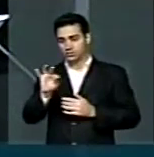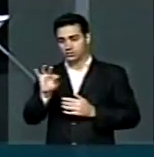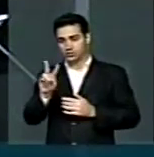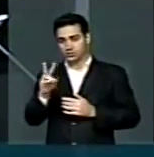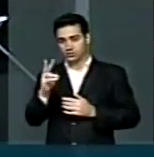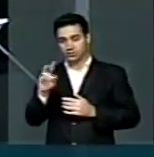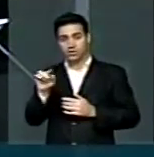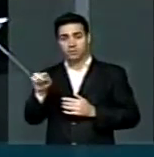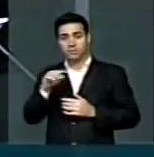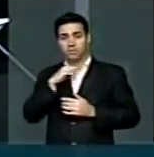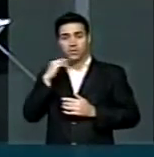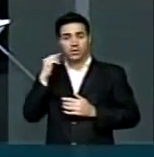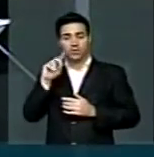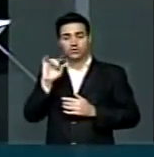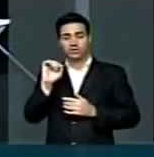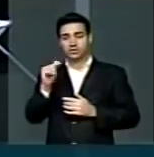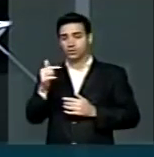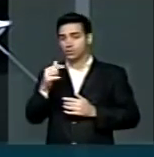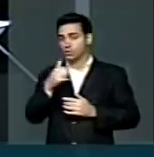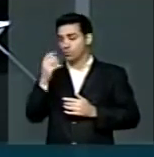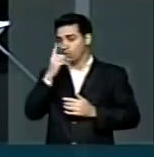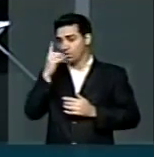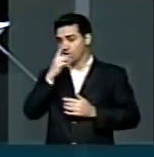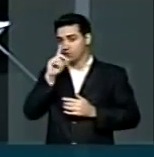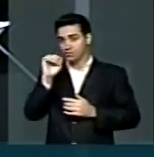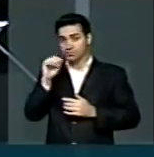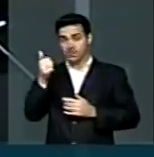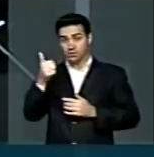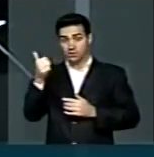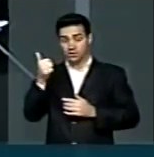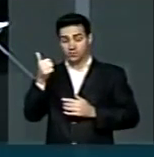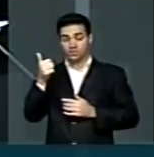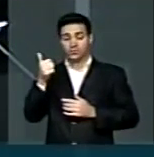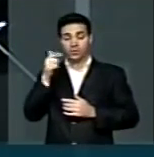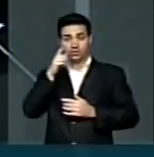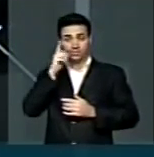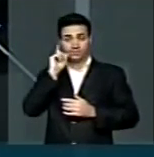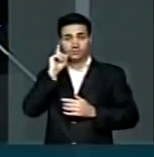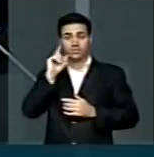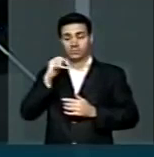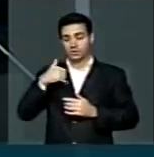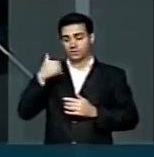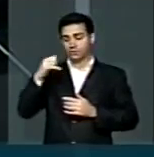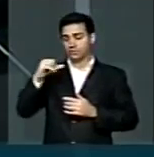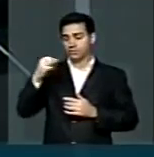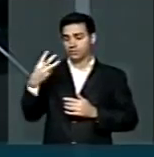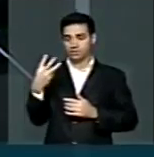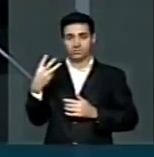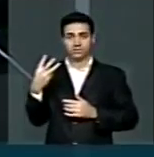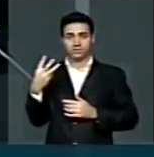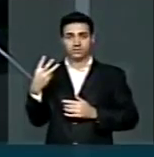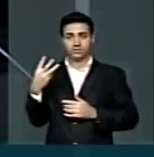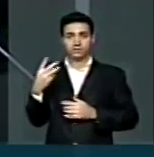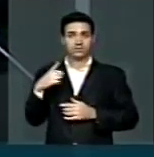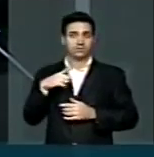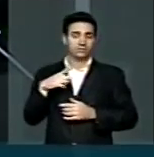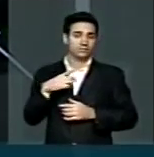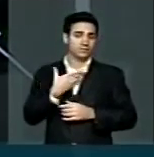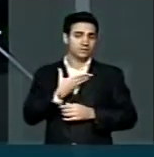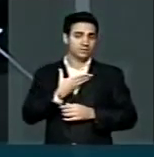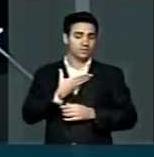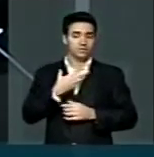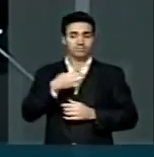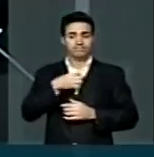Wetzel morreu domingo, dia 1º, aos 93 anos de idade, deixando amigos no